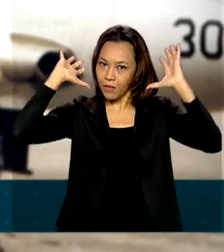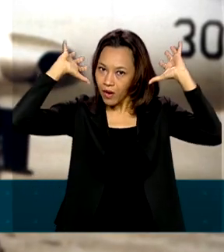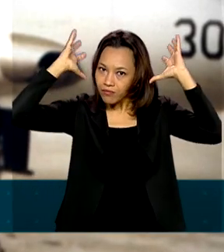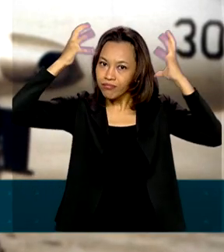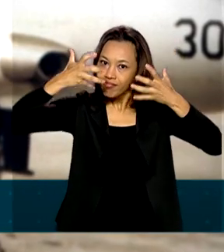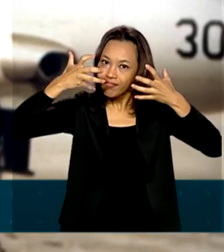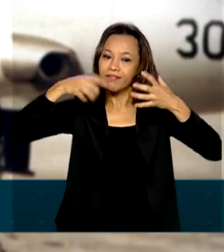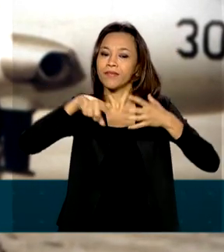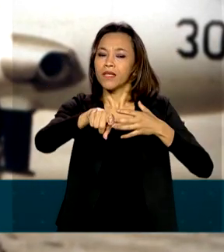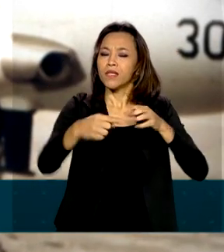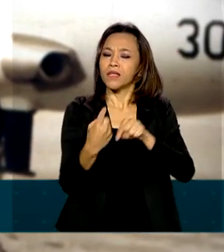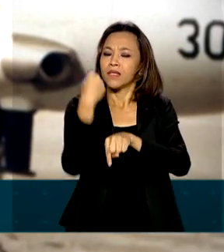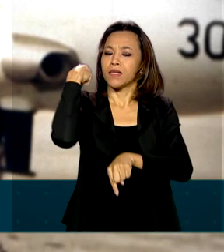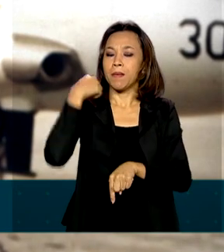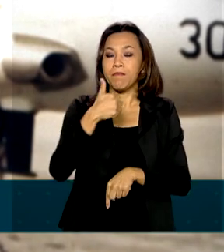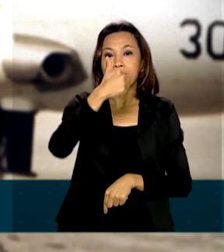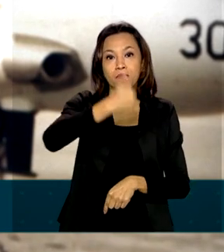começou em